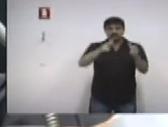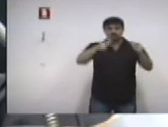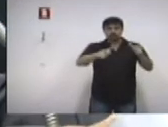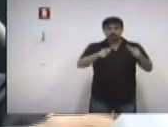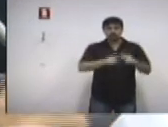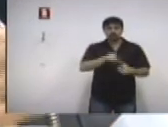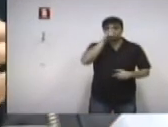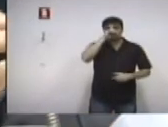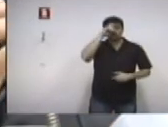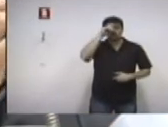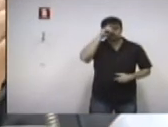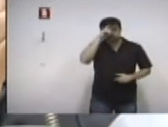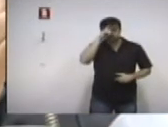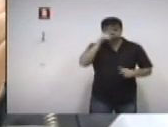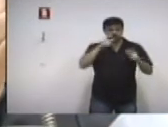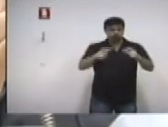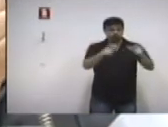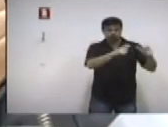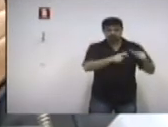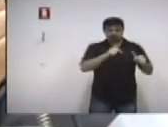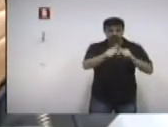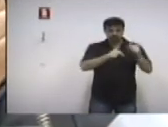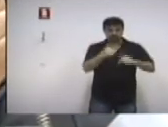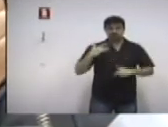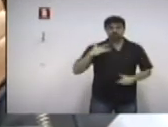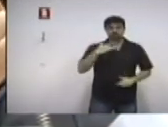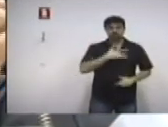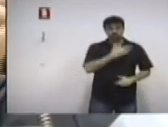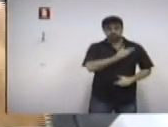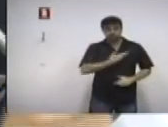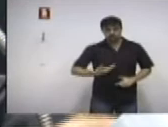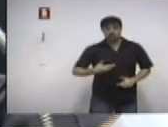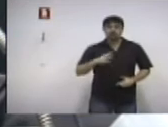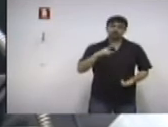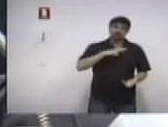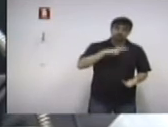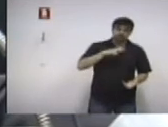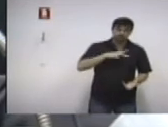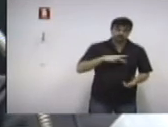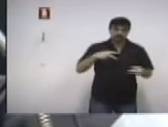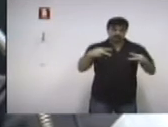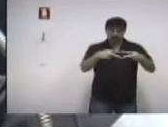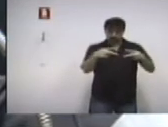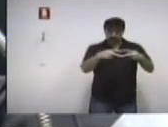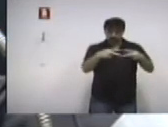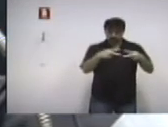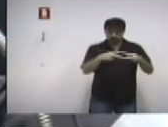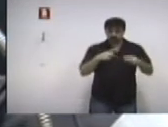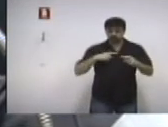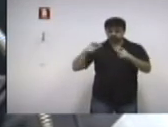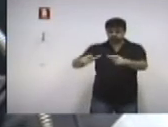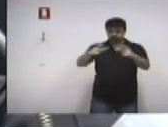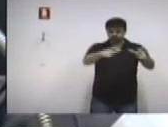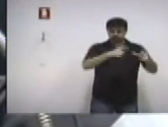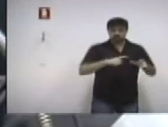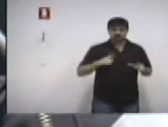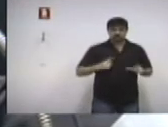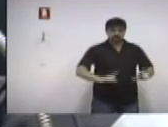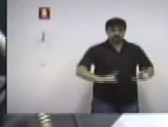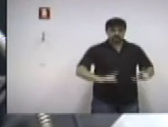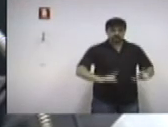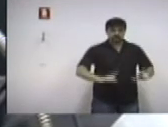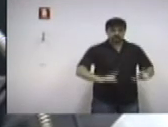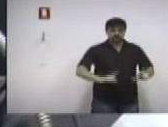Clínicas pronto-socorros e hospitais e quaisquer estabelecimentos de saúde pública ou privada localizada no município de Paulínia a